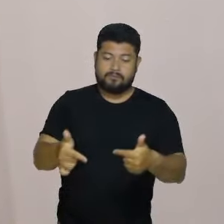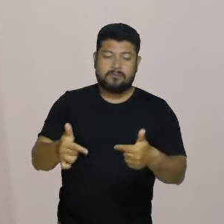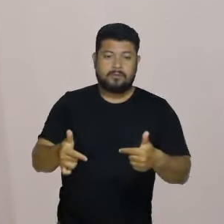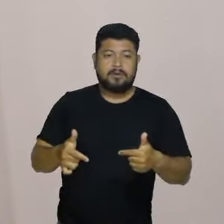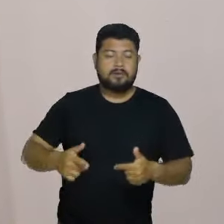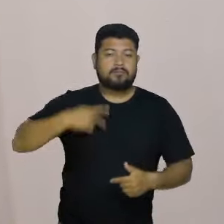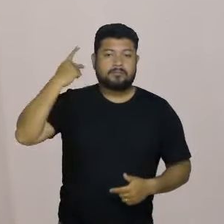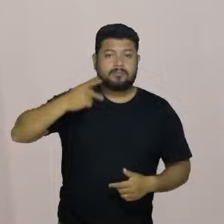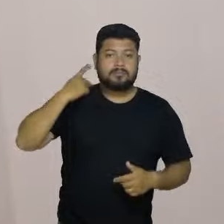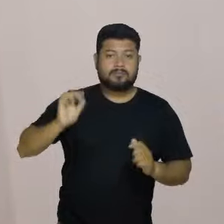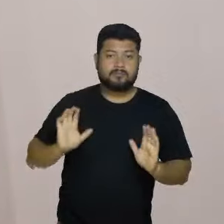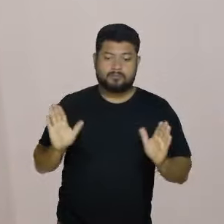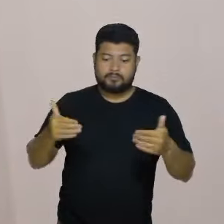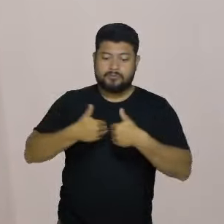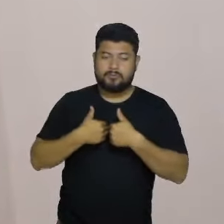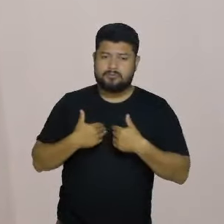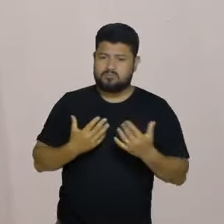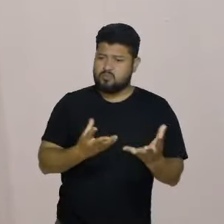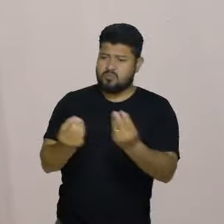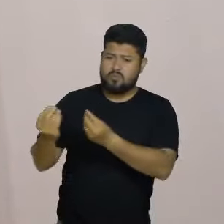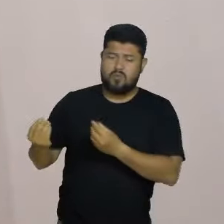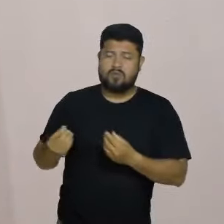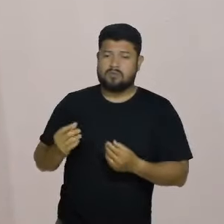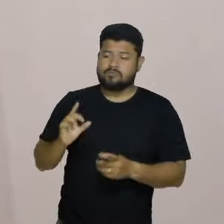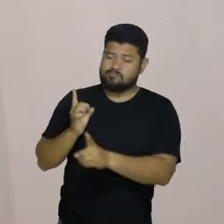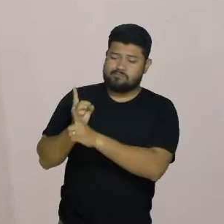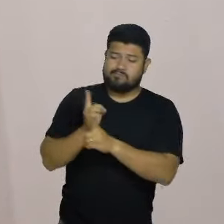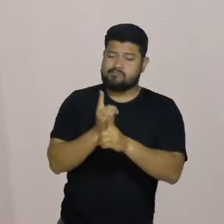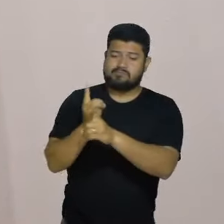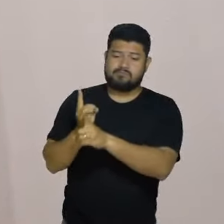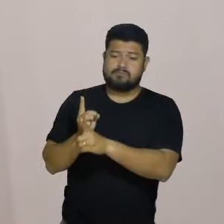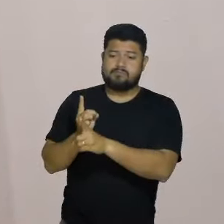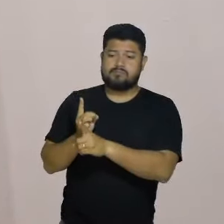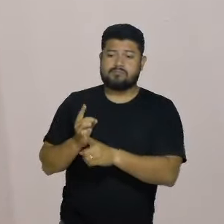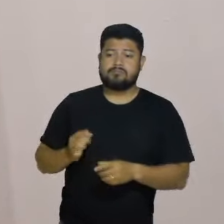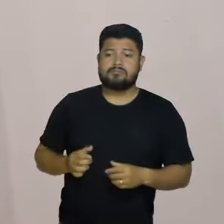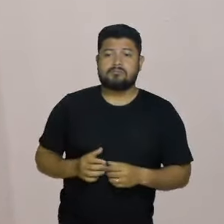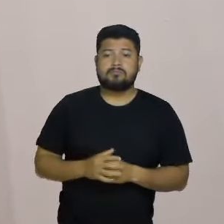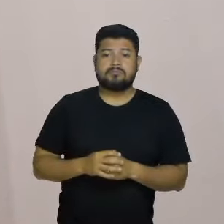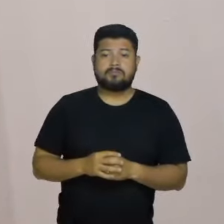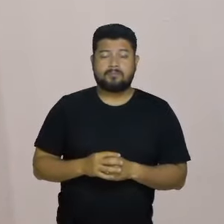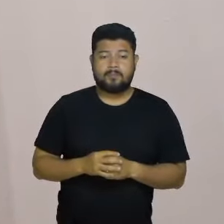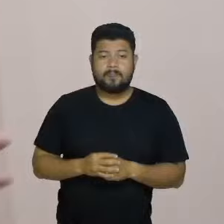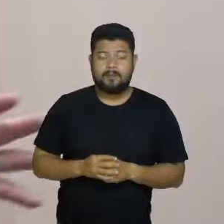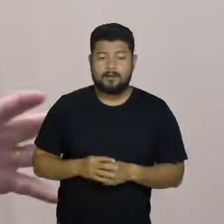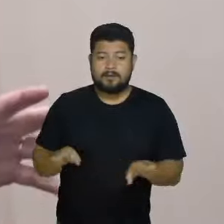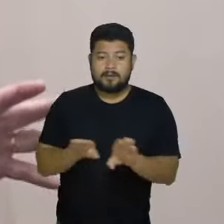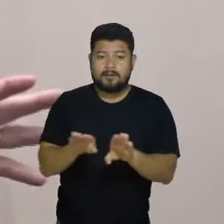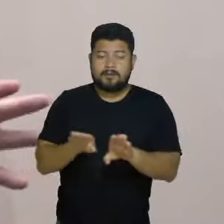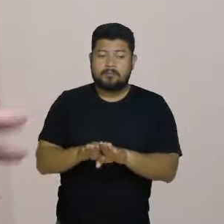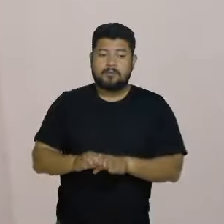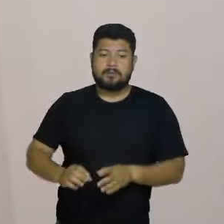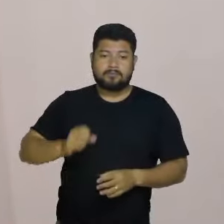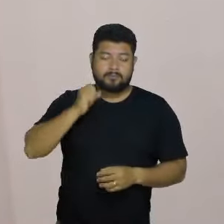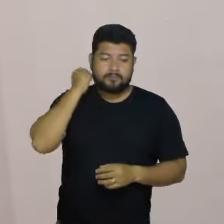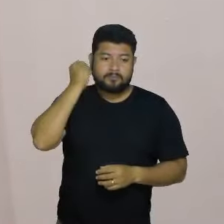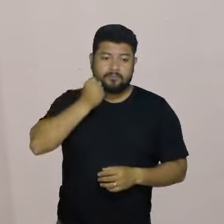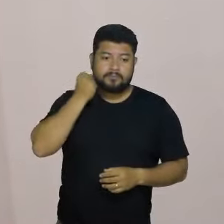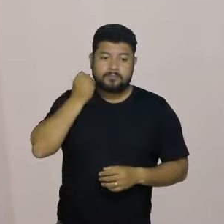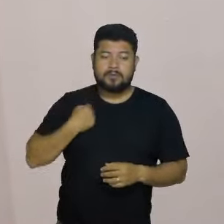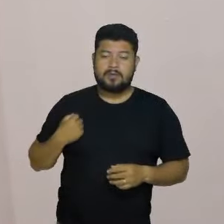uma febre. Né? Deputado Zé Milton, do Síndrome de Down, seminário, eventos. Quero aqui